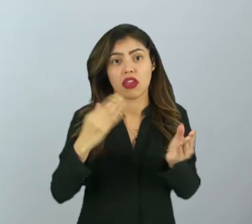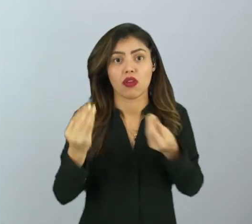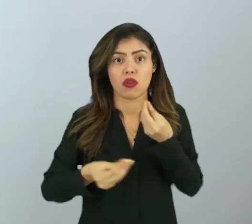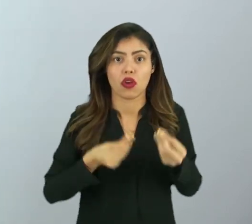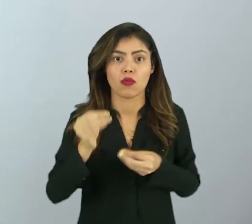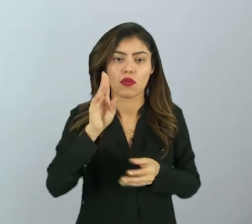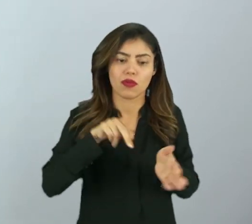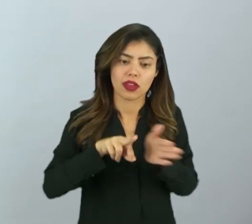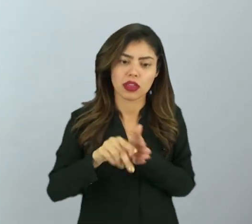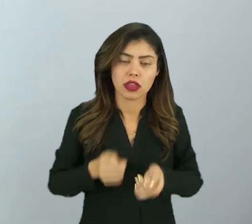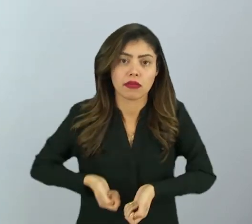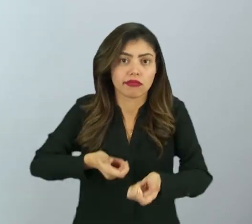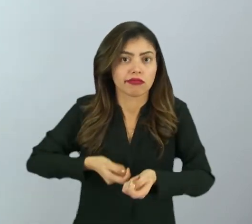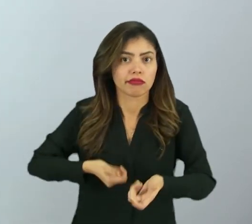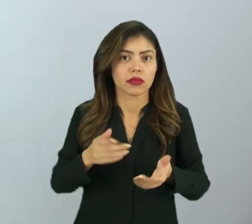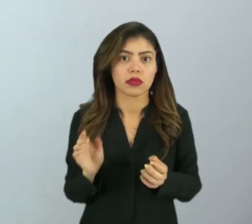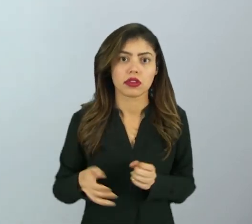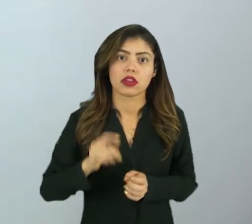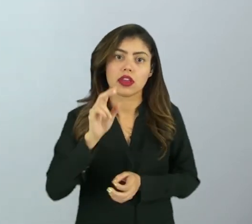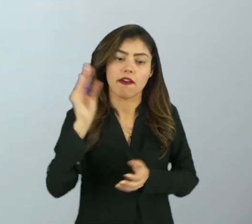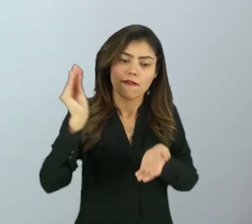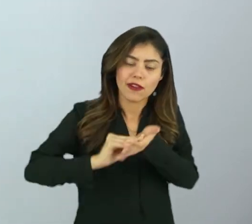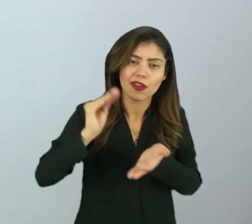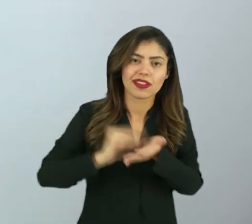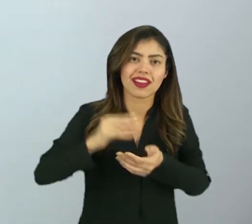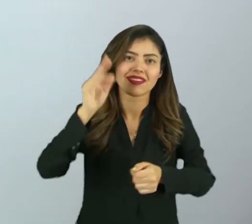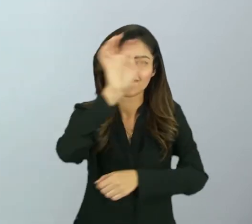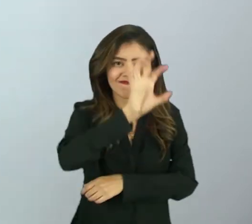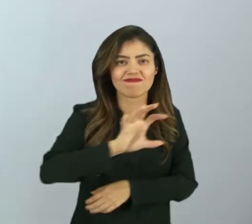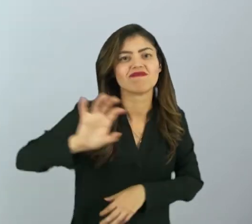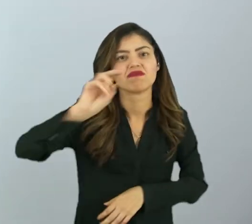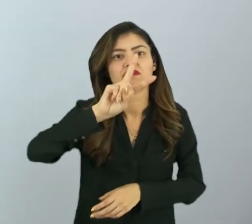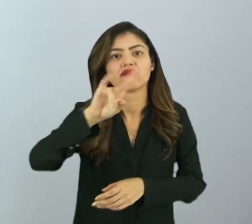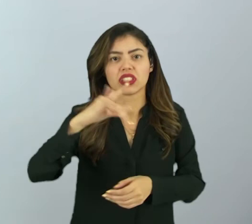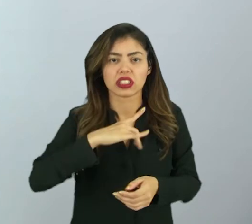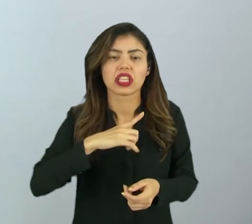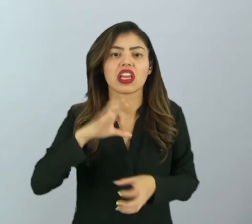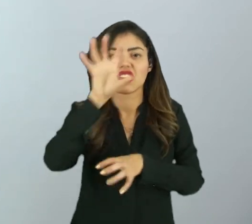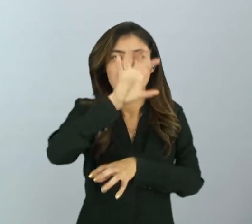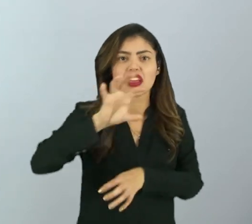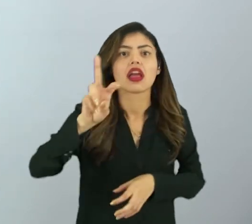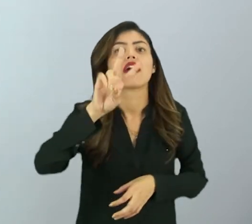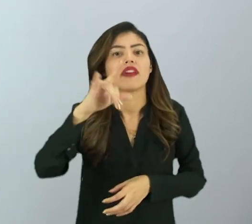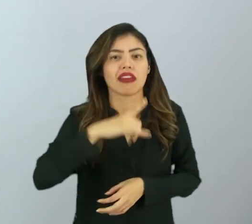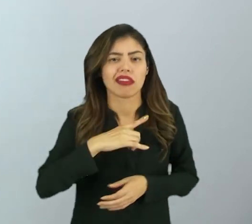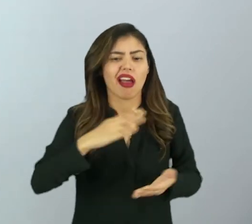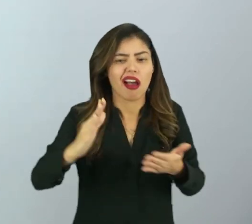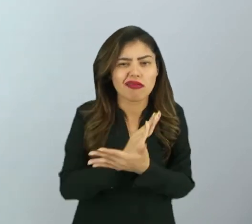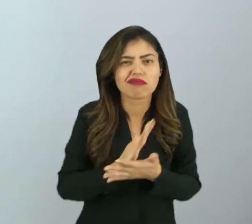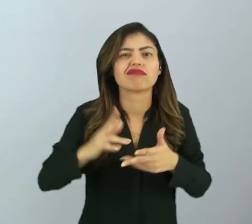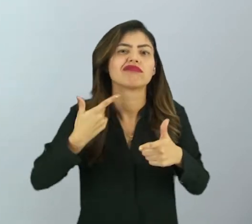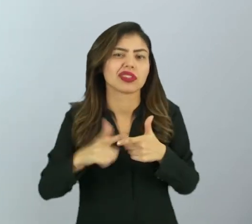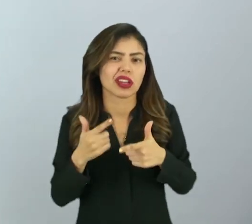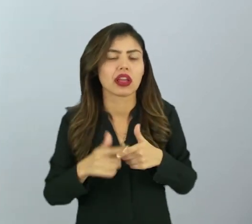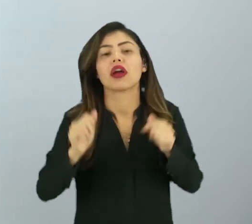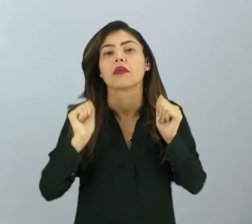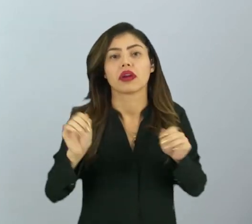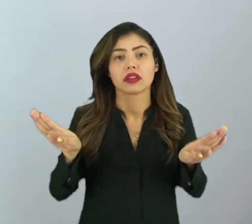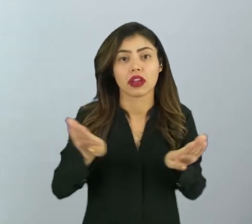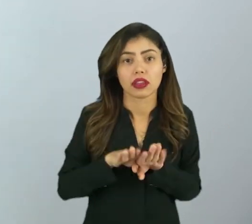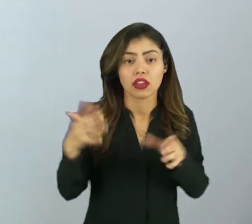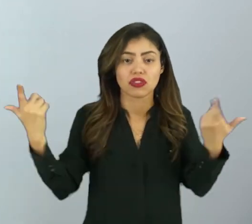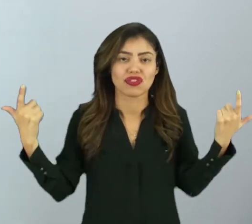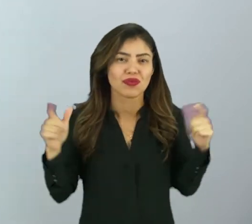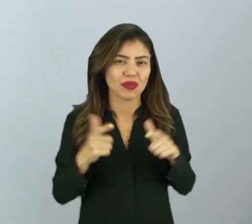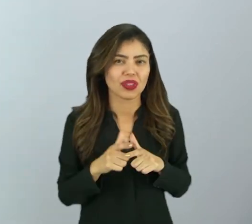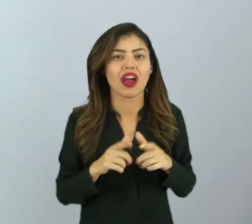como indicadores biológicos. Se eles começam a faltar numa região, na verdade indica que naquela região está havendo algum problema, pode ser até